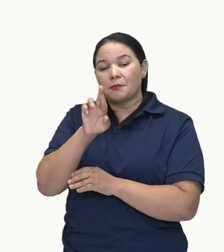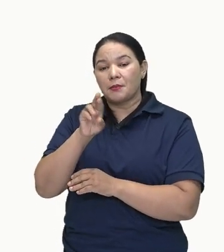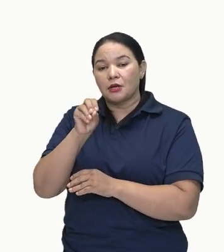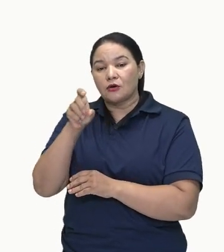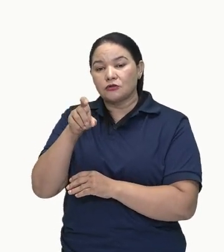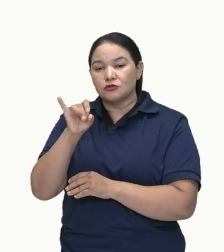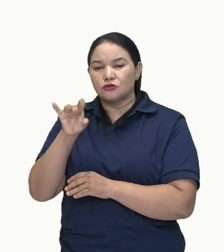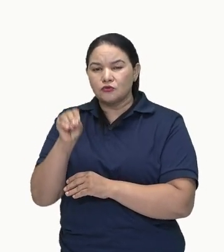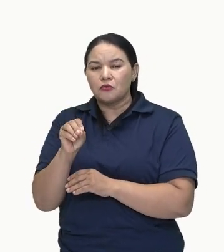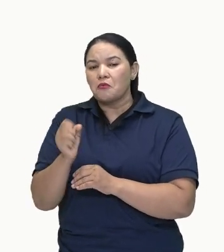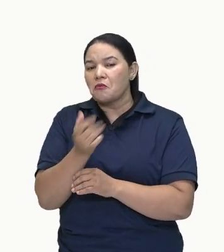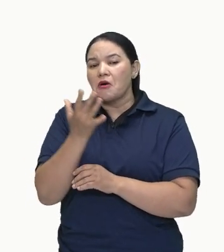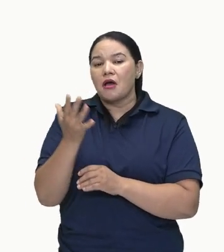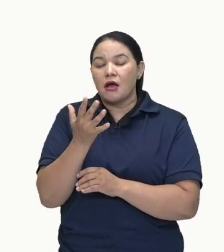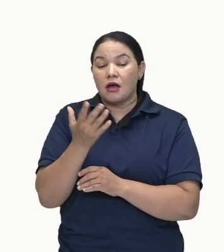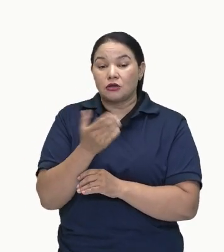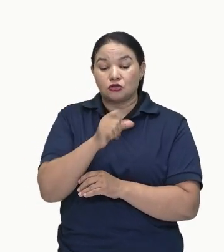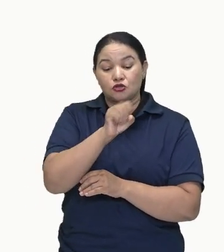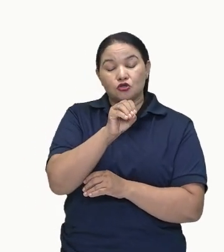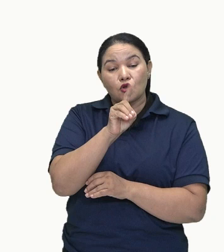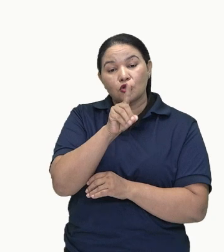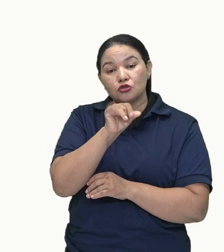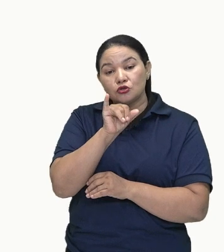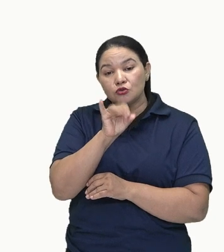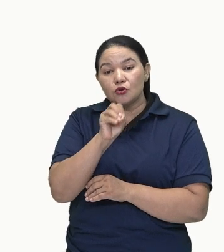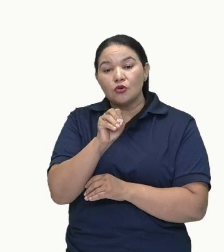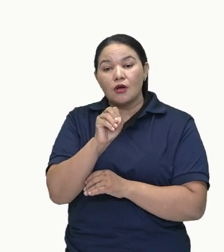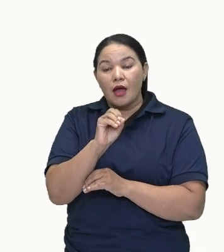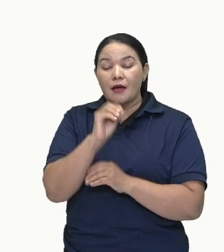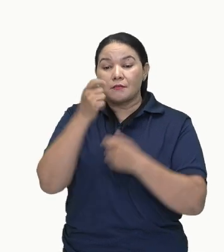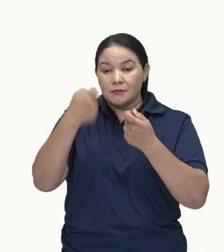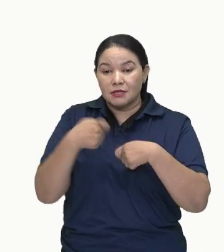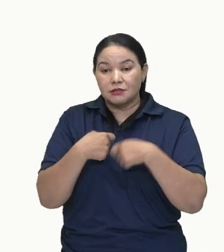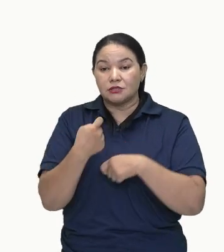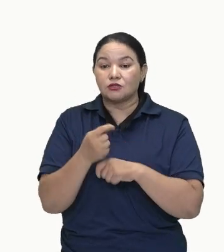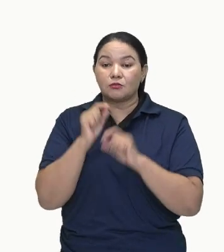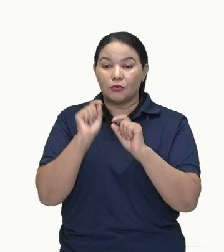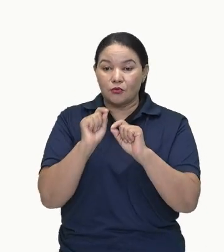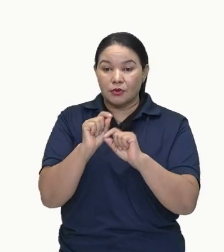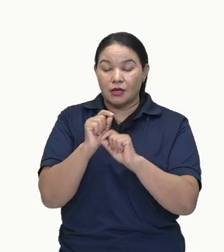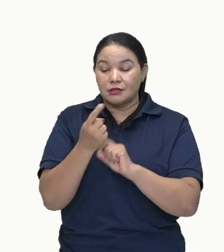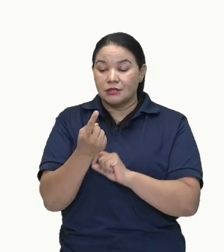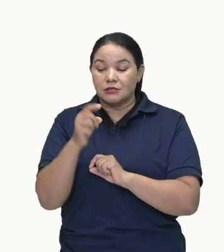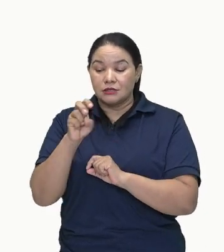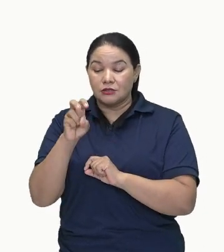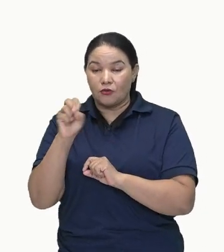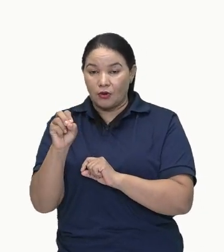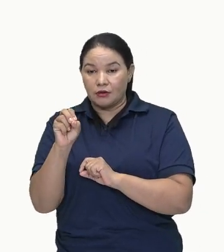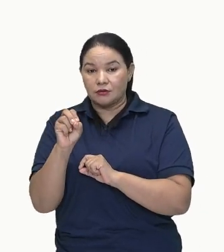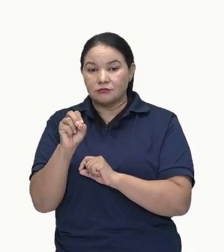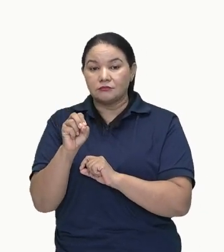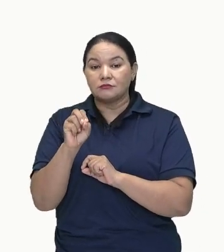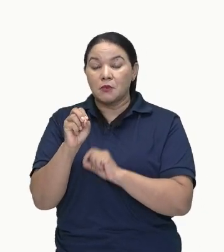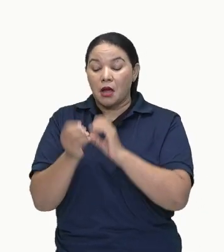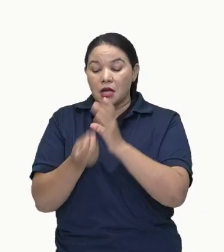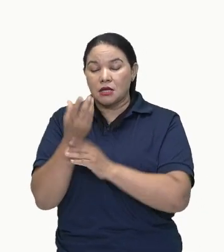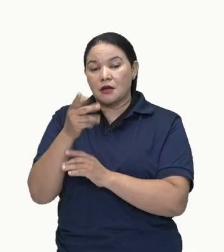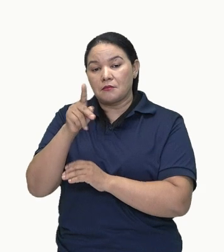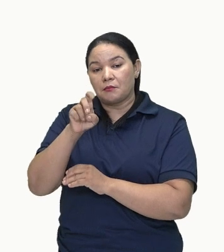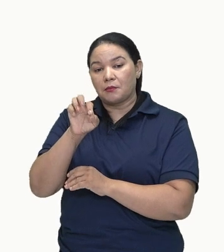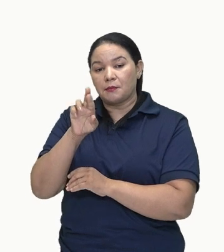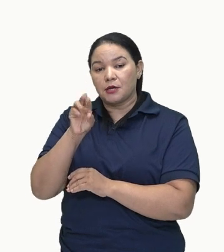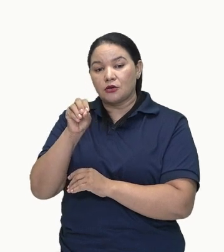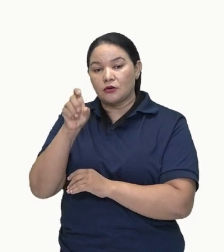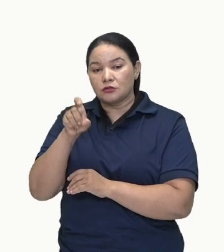serão necessários para obter 150 gramas de peróxido de sódio? Tenho